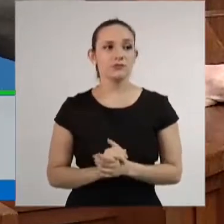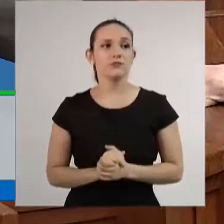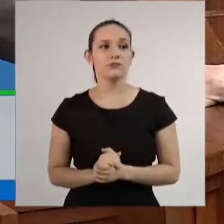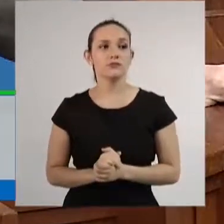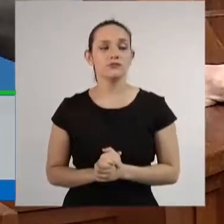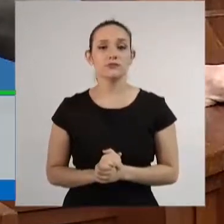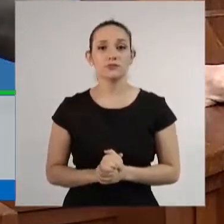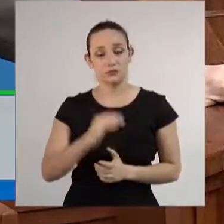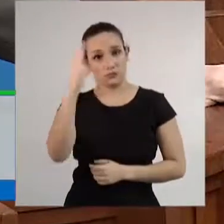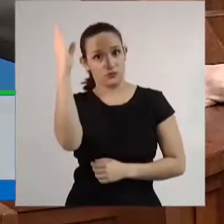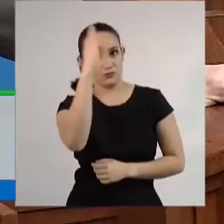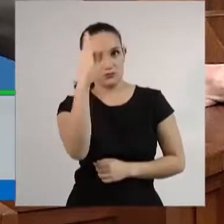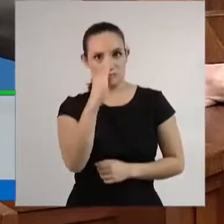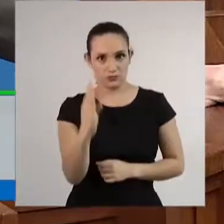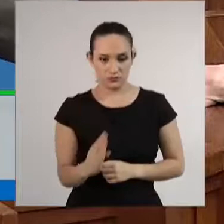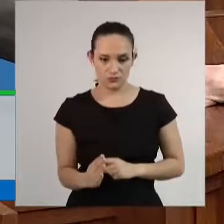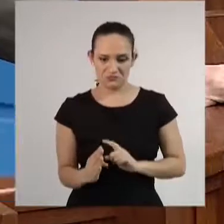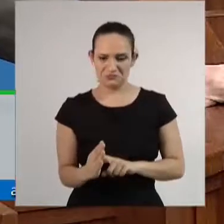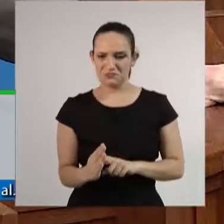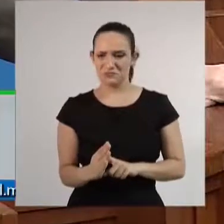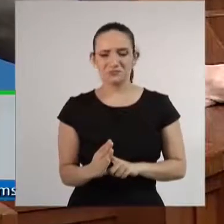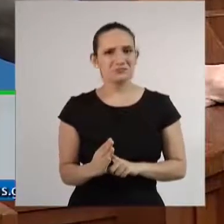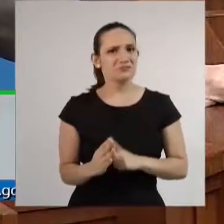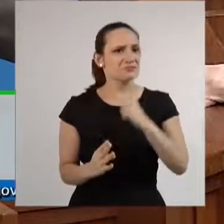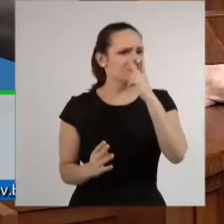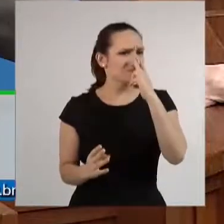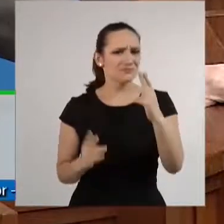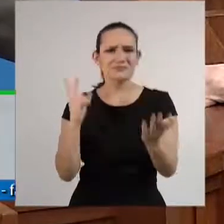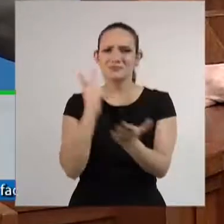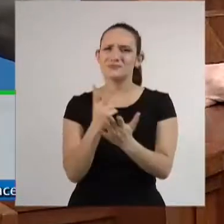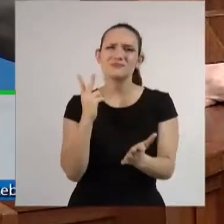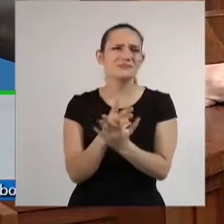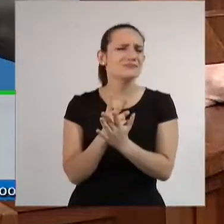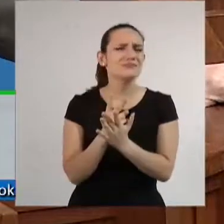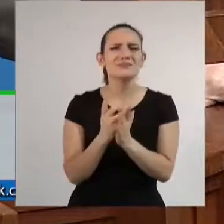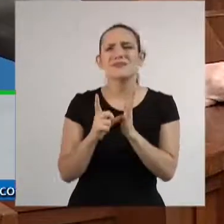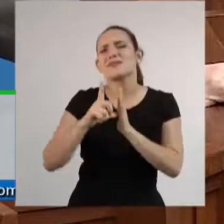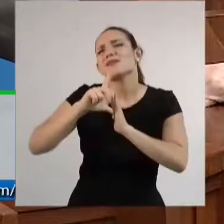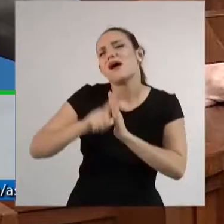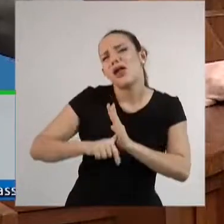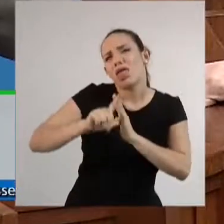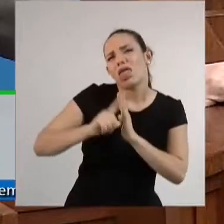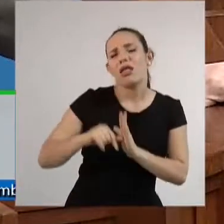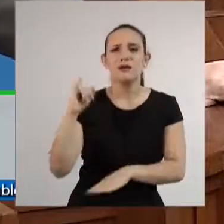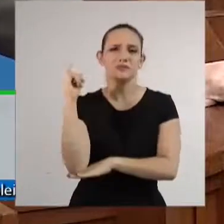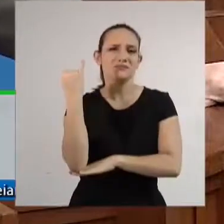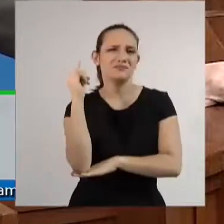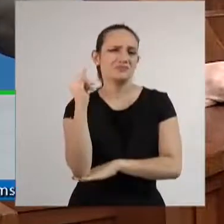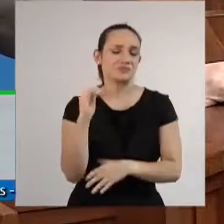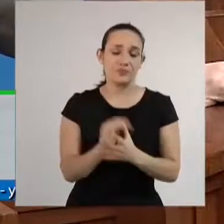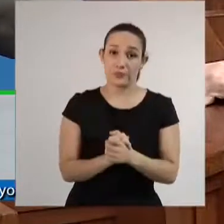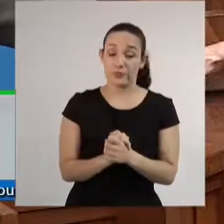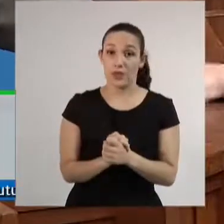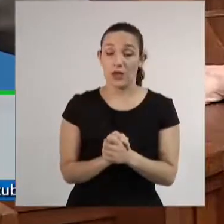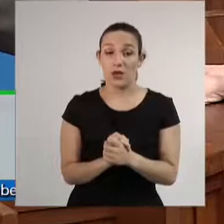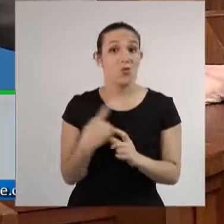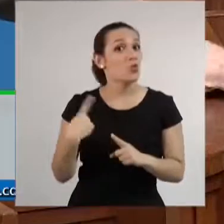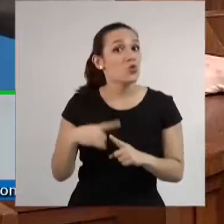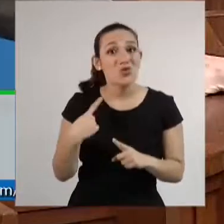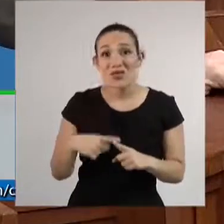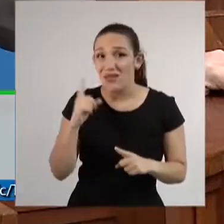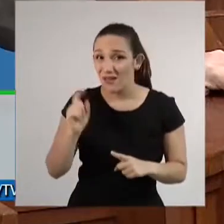com esse caráter regressivo tributário que nós temos hoje, deputada Antonieta Amorim, nós temos uma das